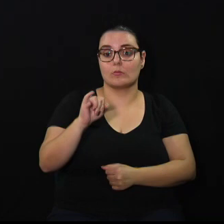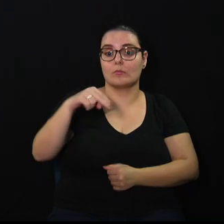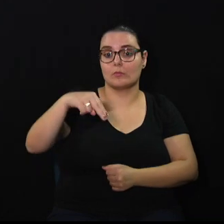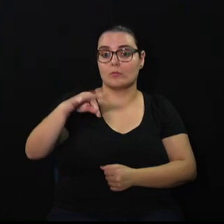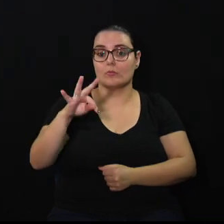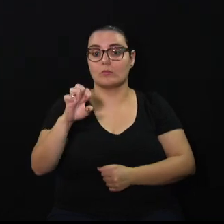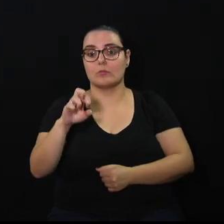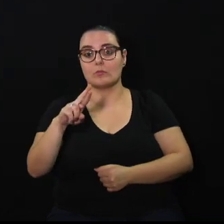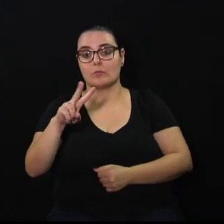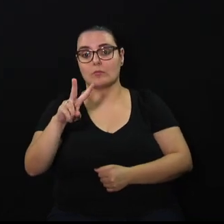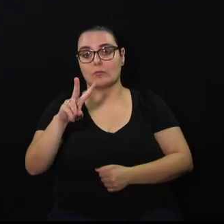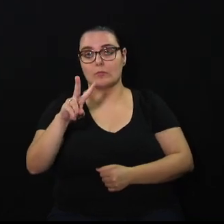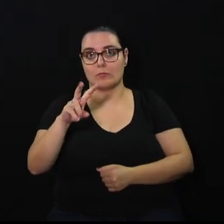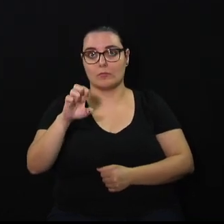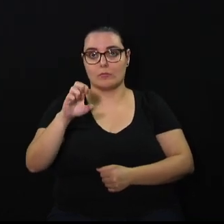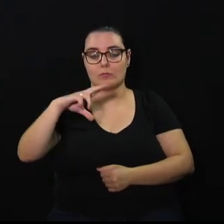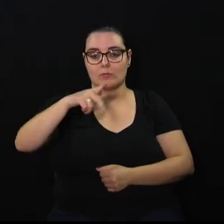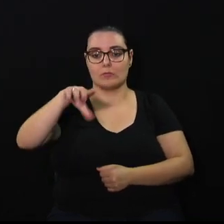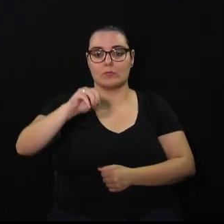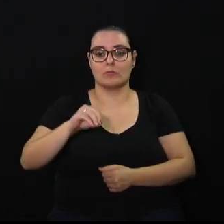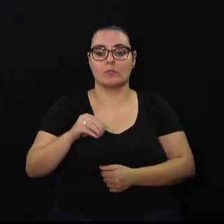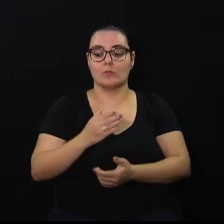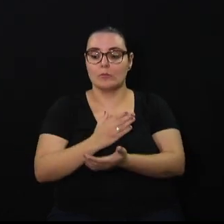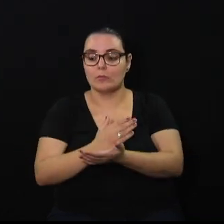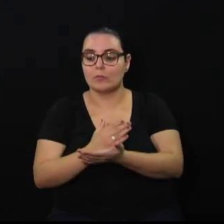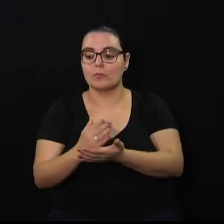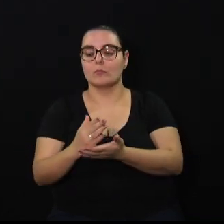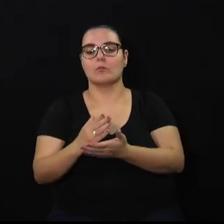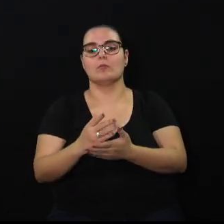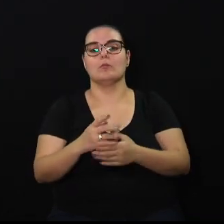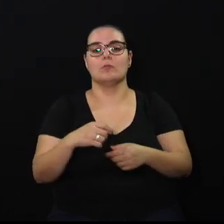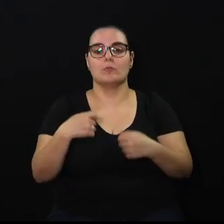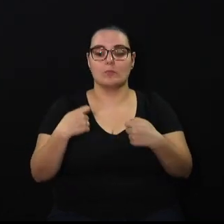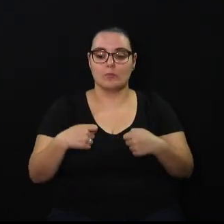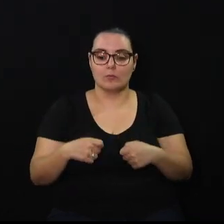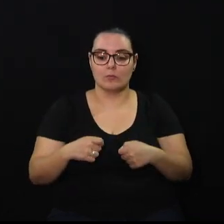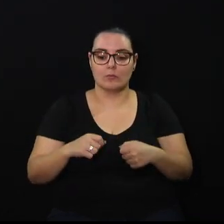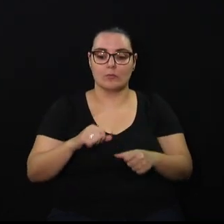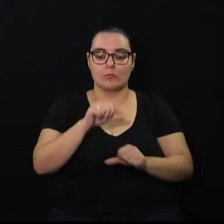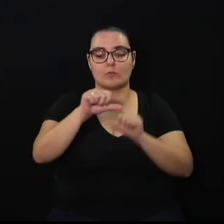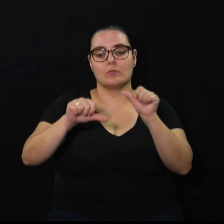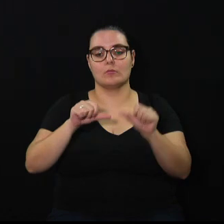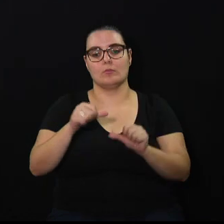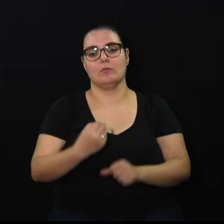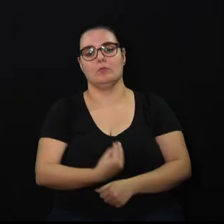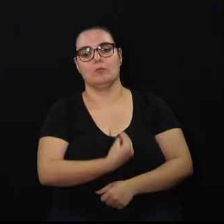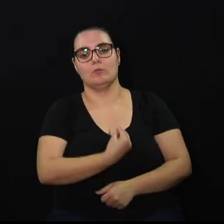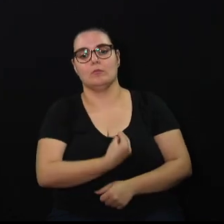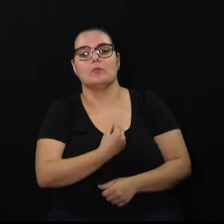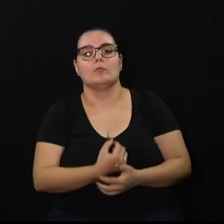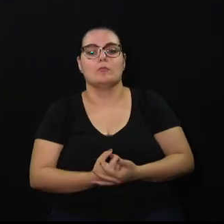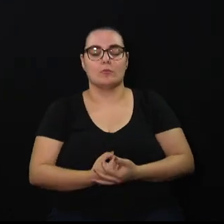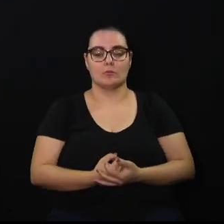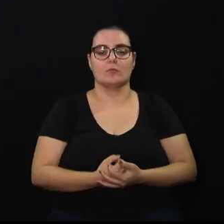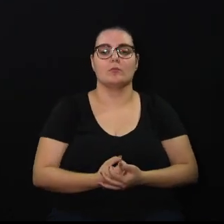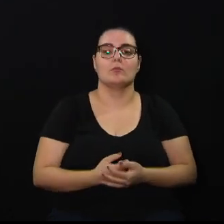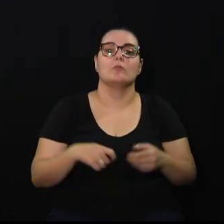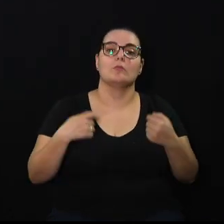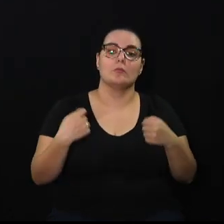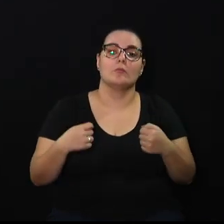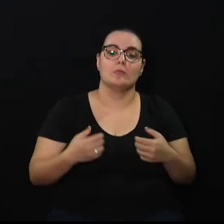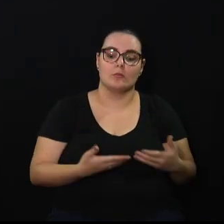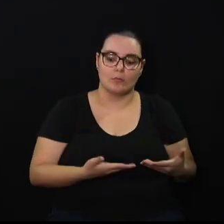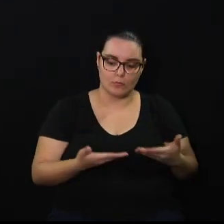precisam para que comece a surtir efeito e esse laudo precisa ser montado precisa ser colocado